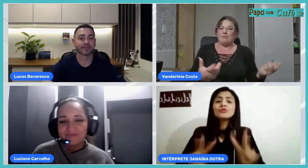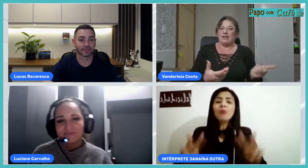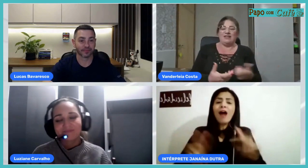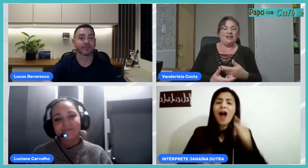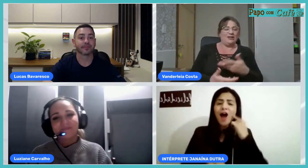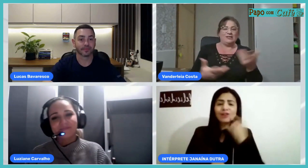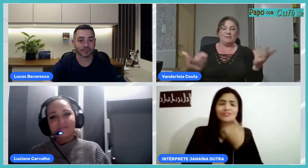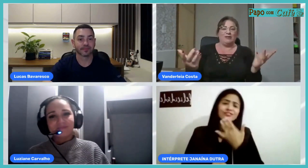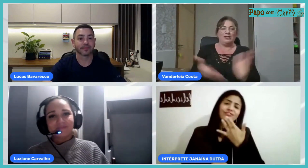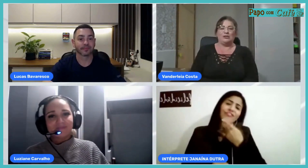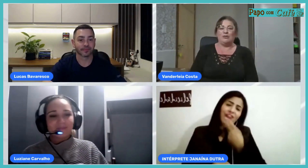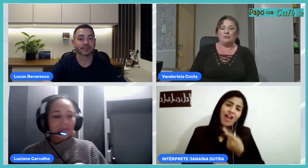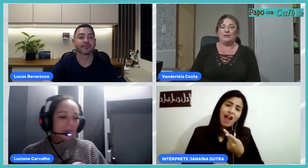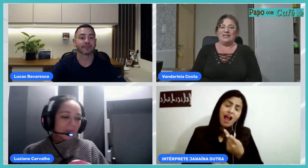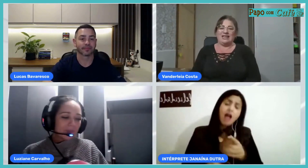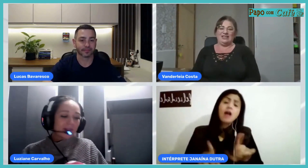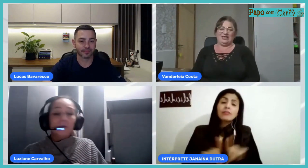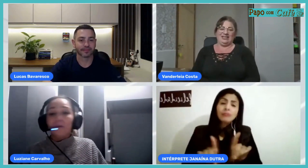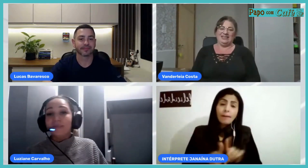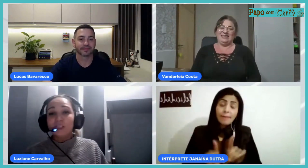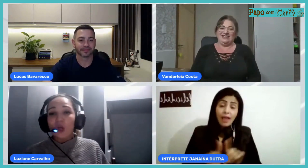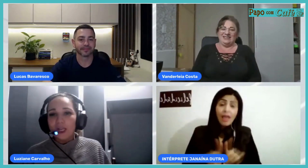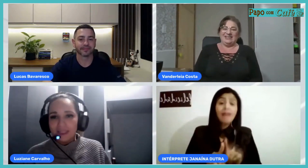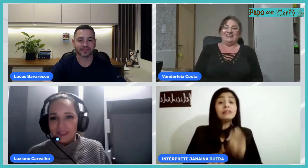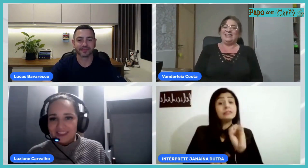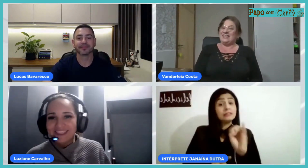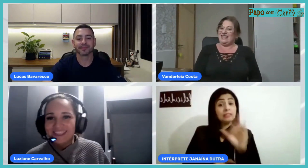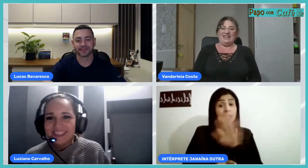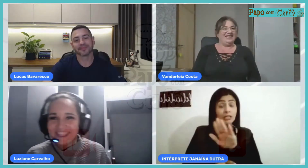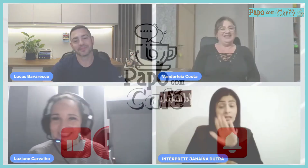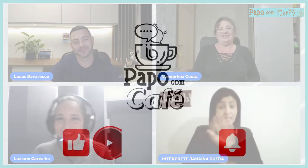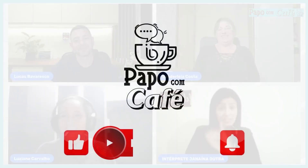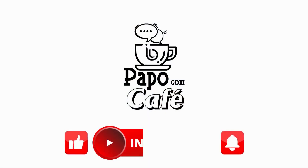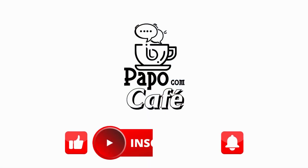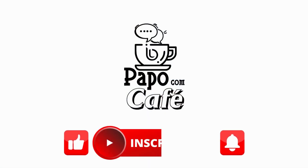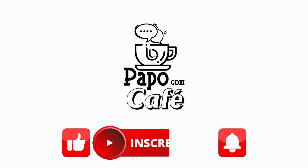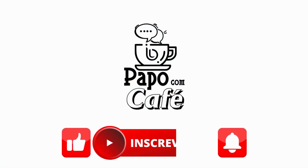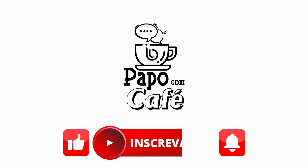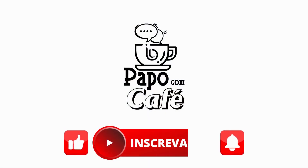instrutor quiser aprender, nossa, uma ótima oportunidade. É uma escola. Sim.